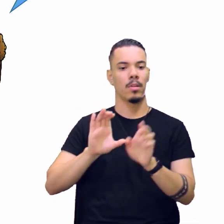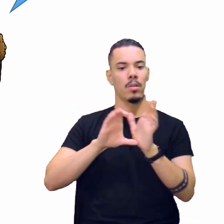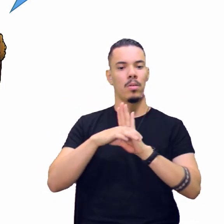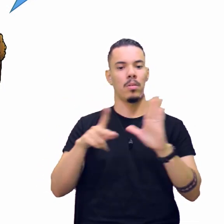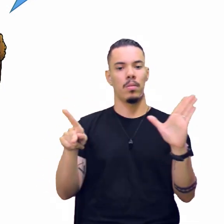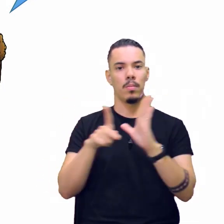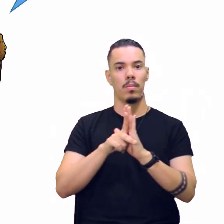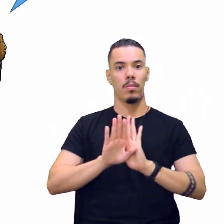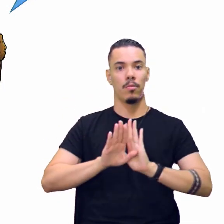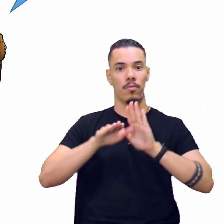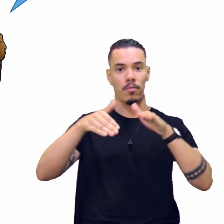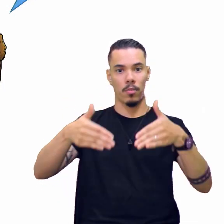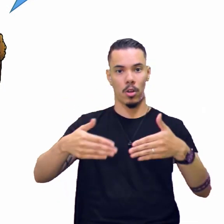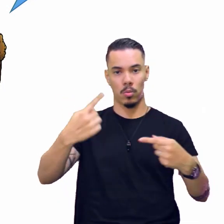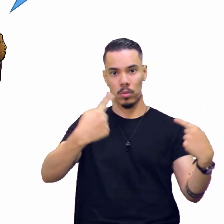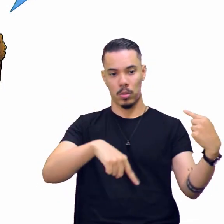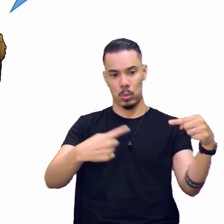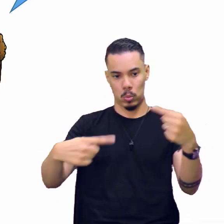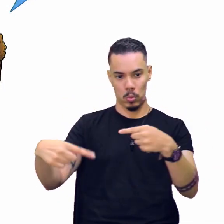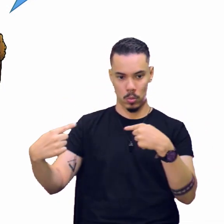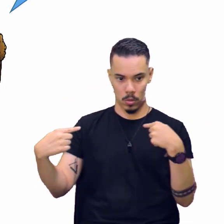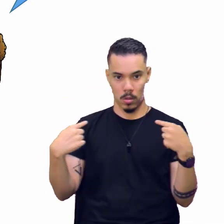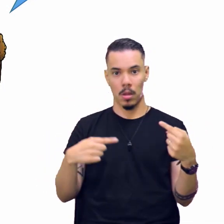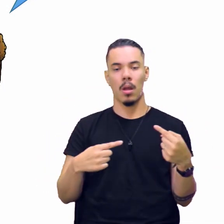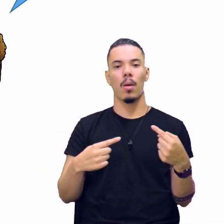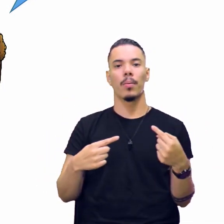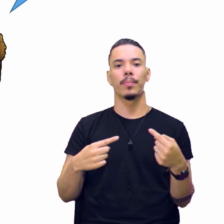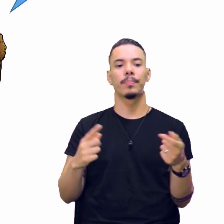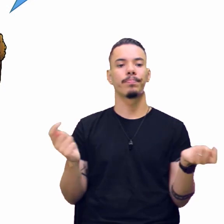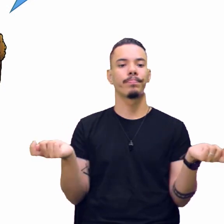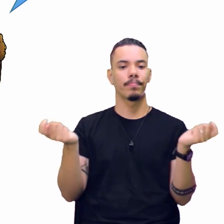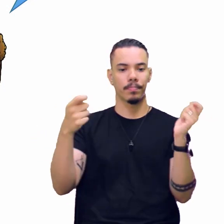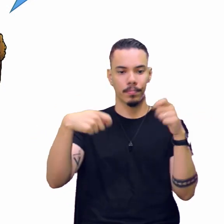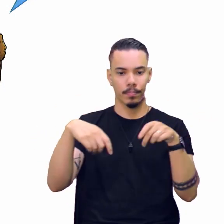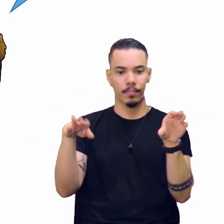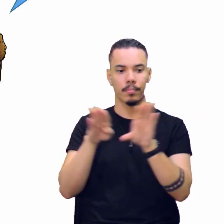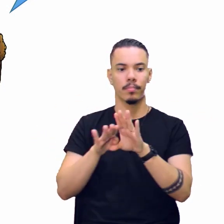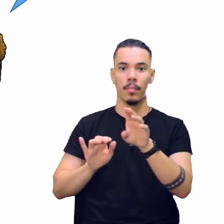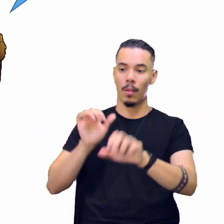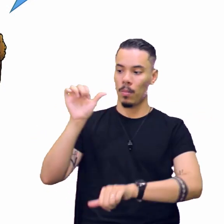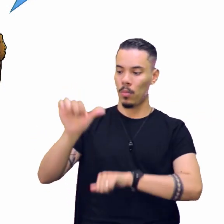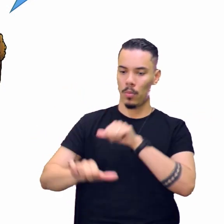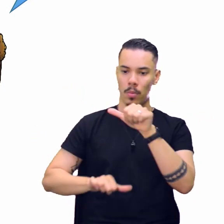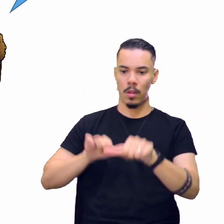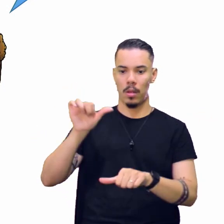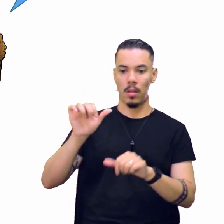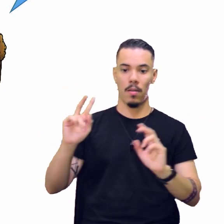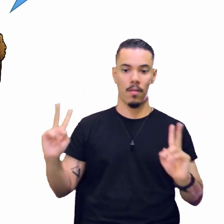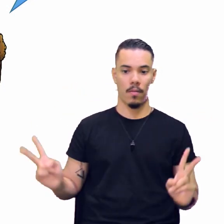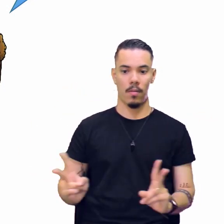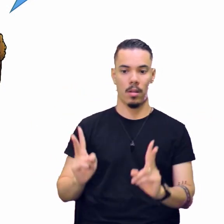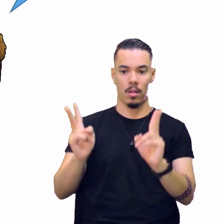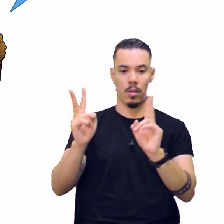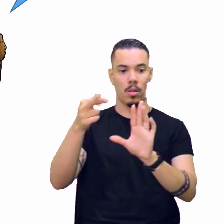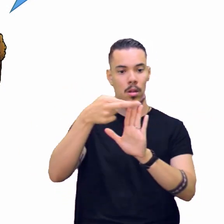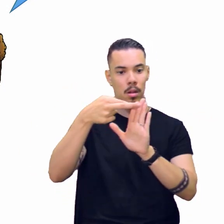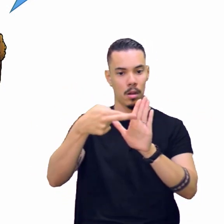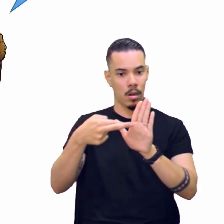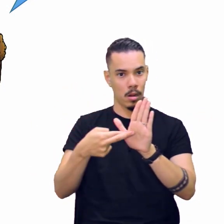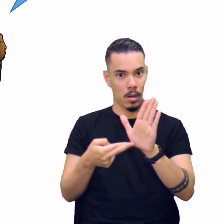da discussão. O debate permite ainda a mudança de valores e das normas de